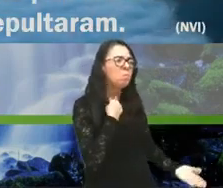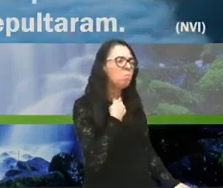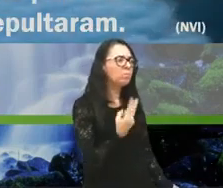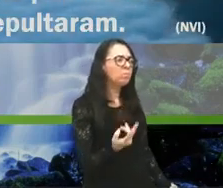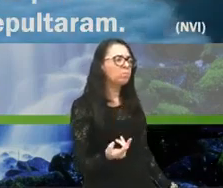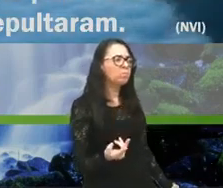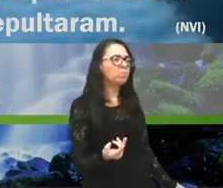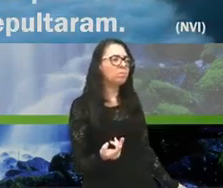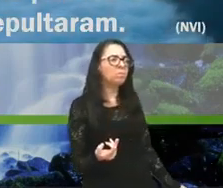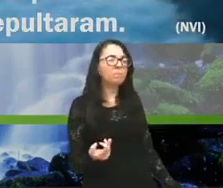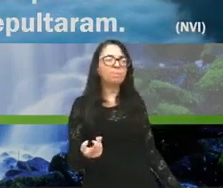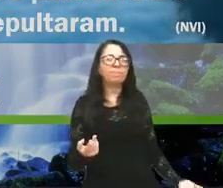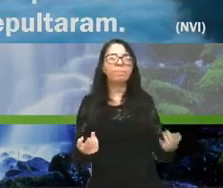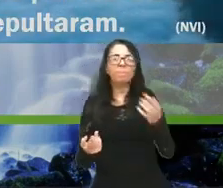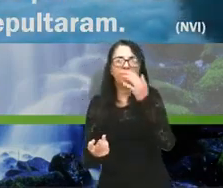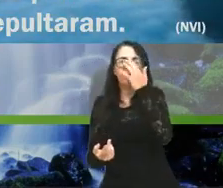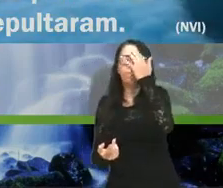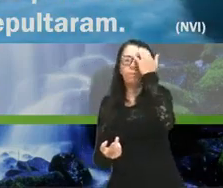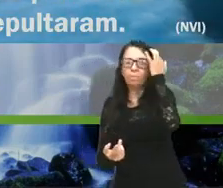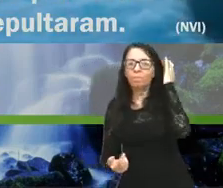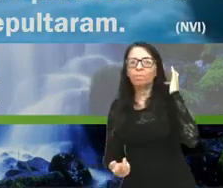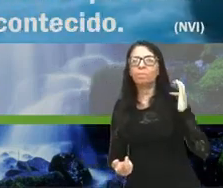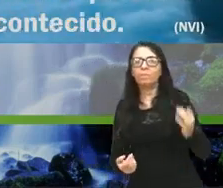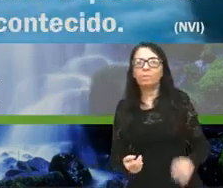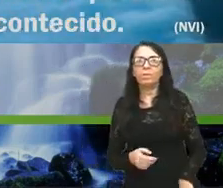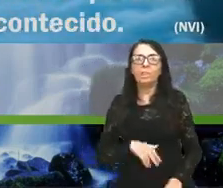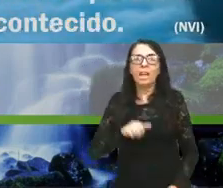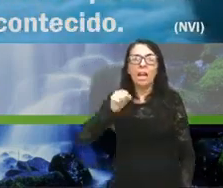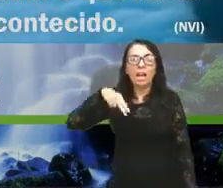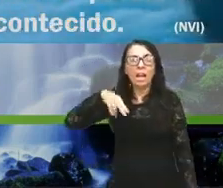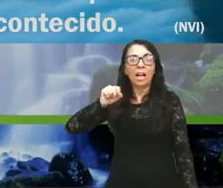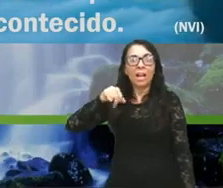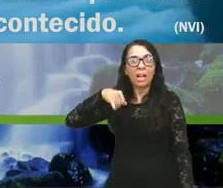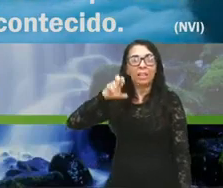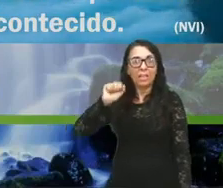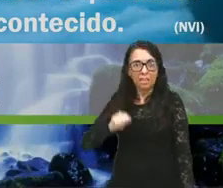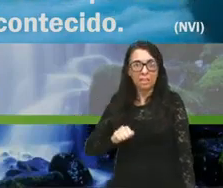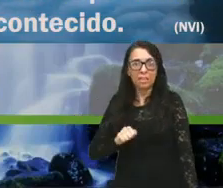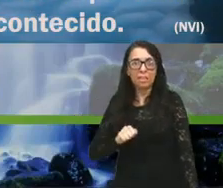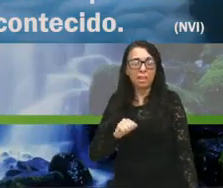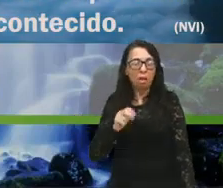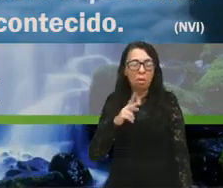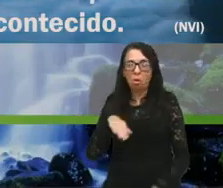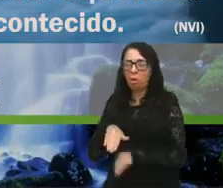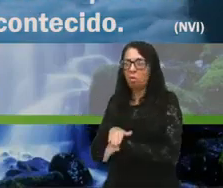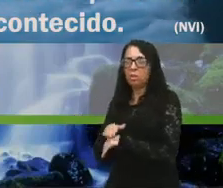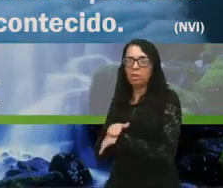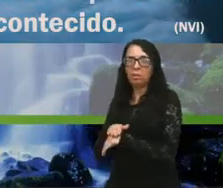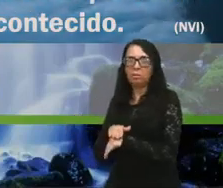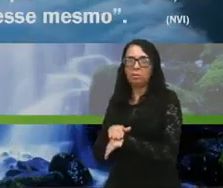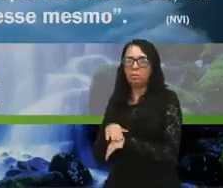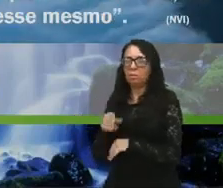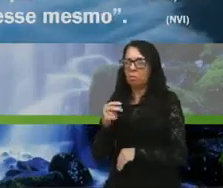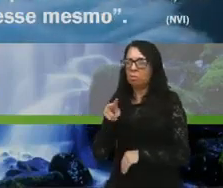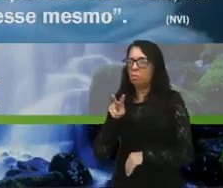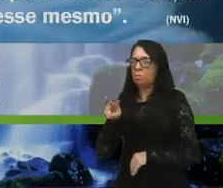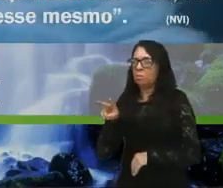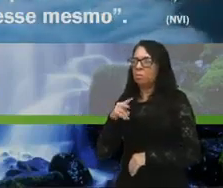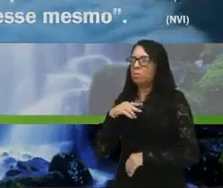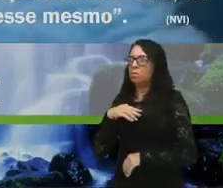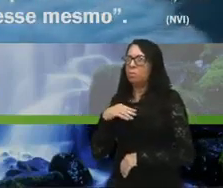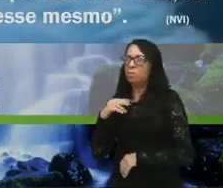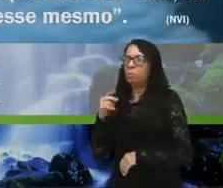sepultaram. Cerca de 3 horas mais tarde, entrou sua mulher sem saber o que havia acontecido. Pedro lhe